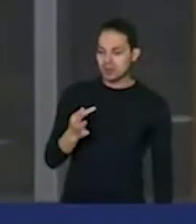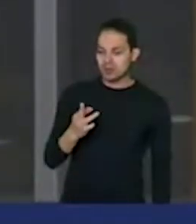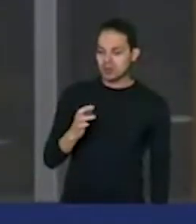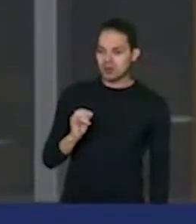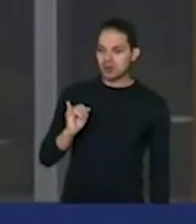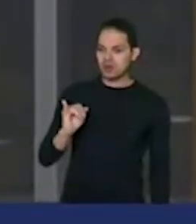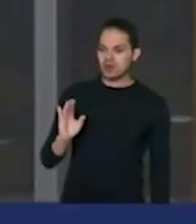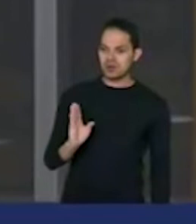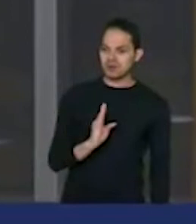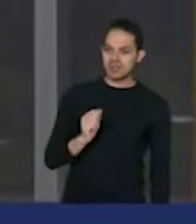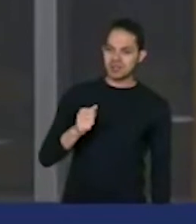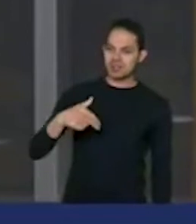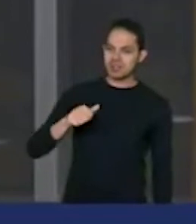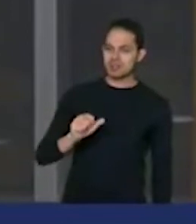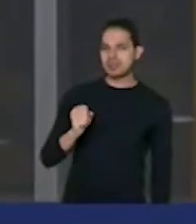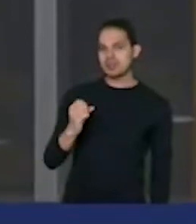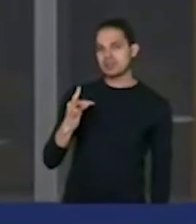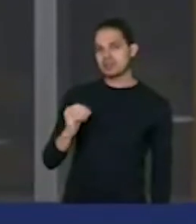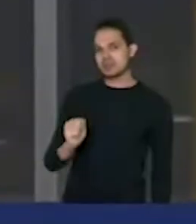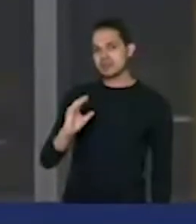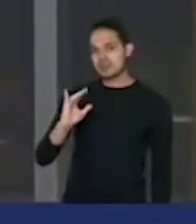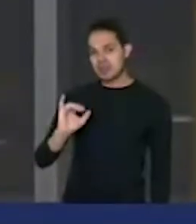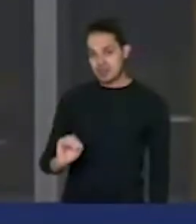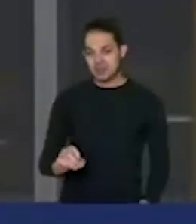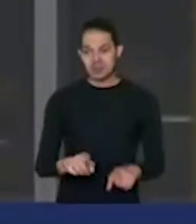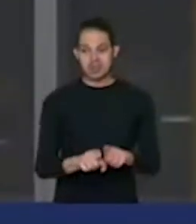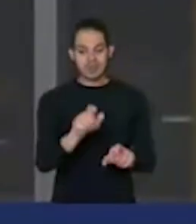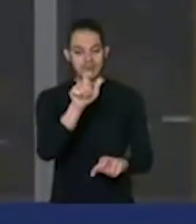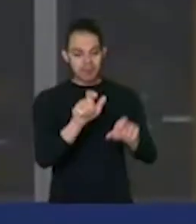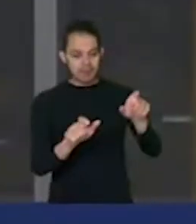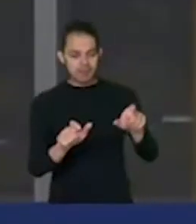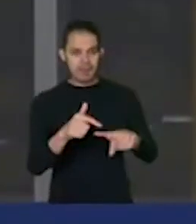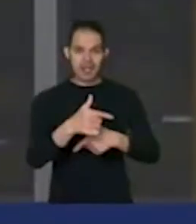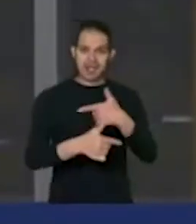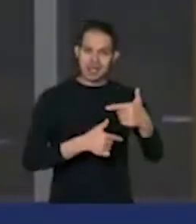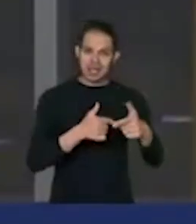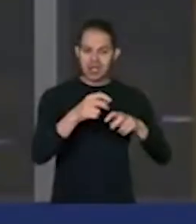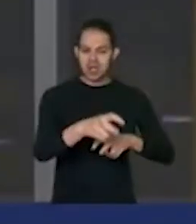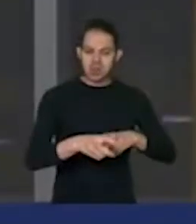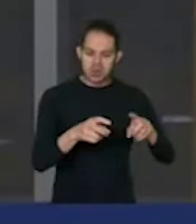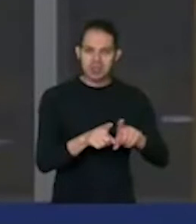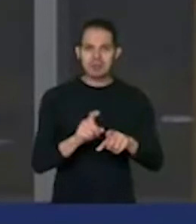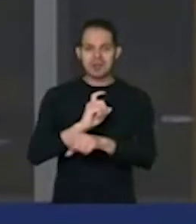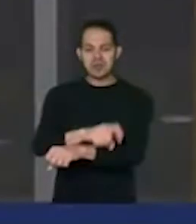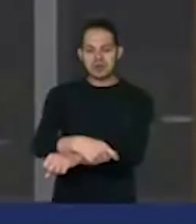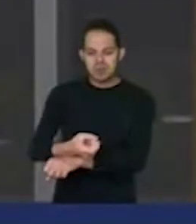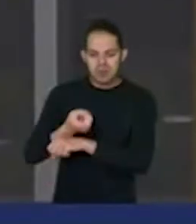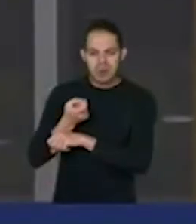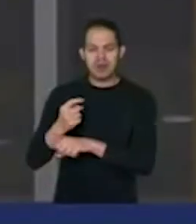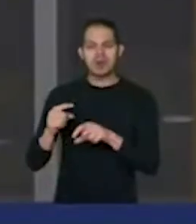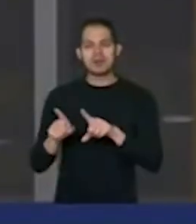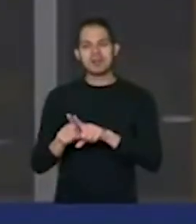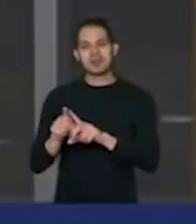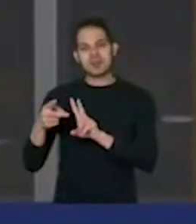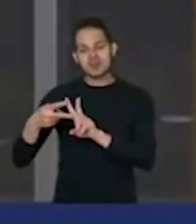Ribeiro. É a alegria dos trabalhadores rurais, dos quilombolas, dos indígenas,